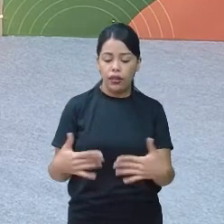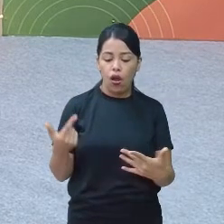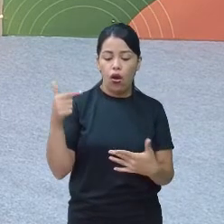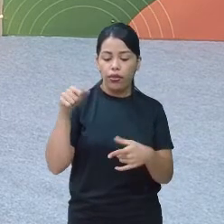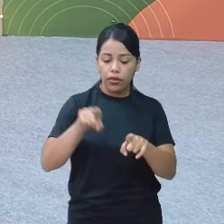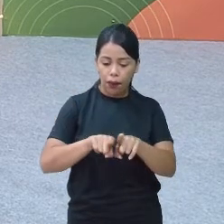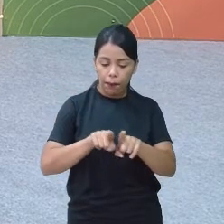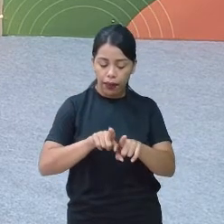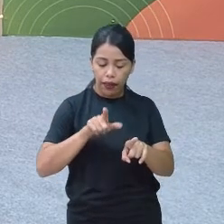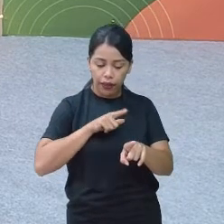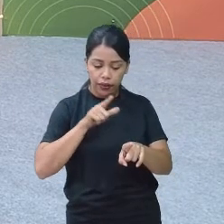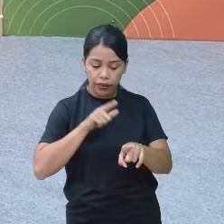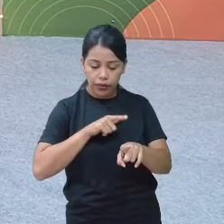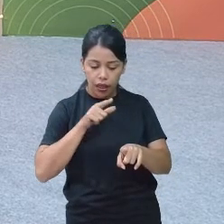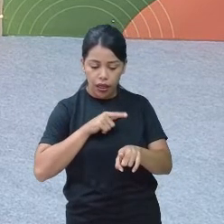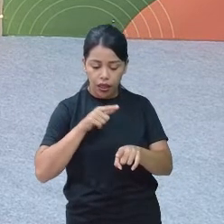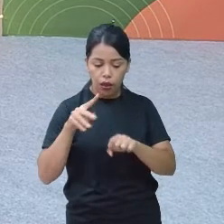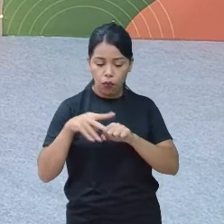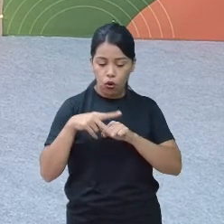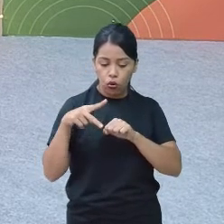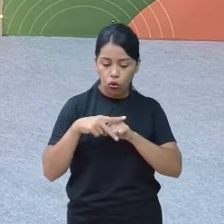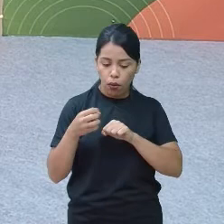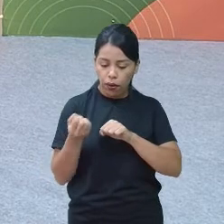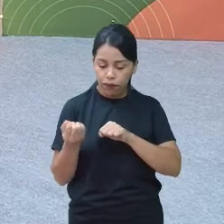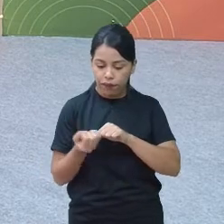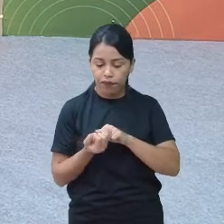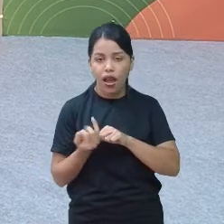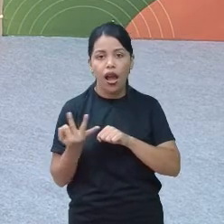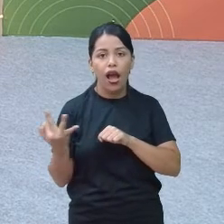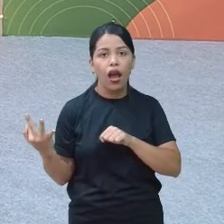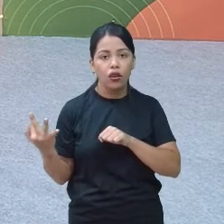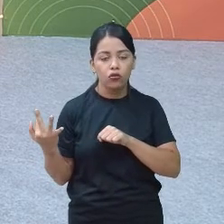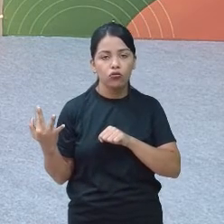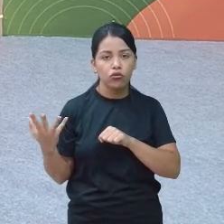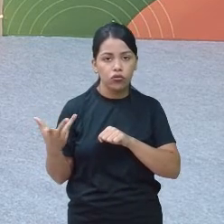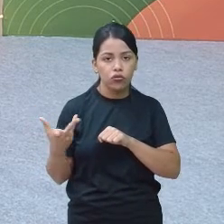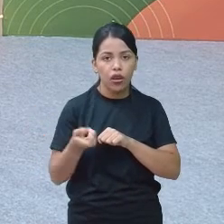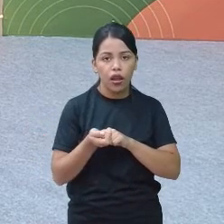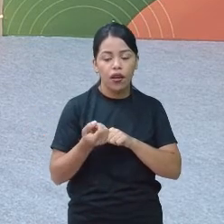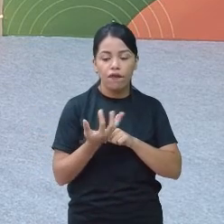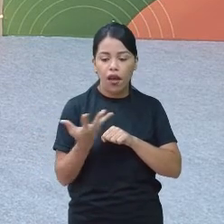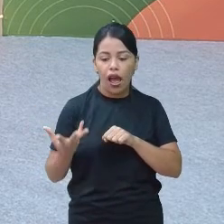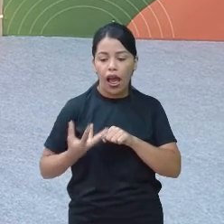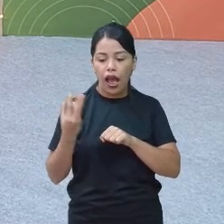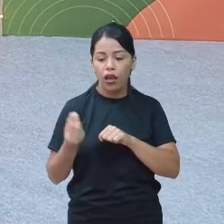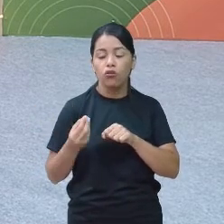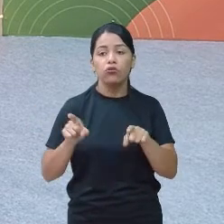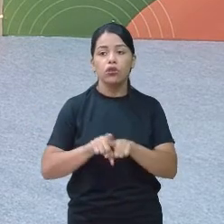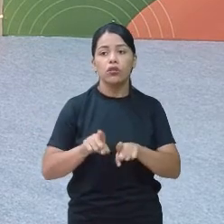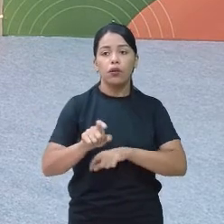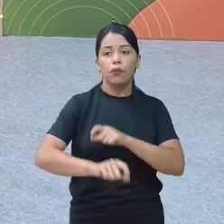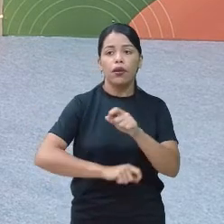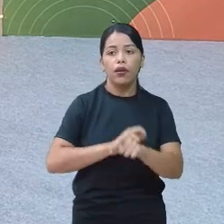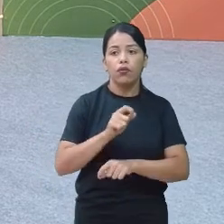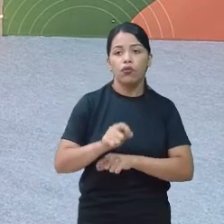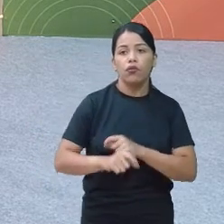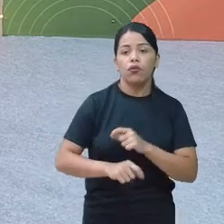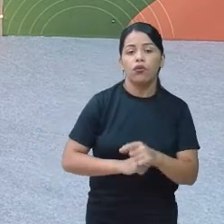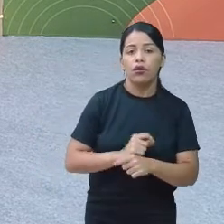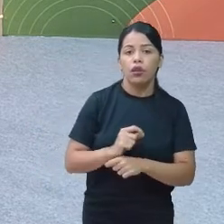os interrogativos, né? Quem, que, quem, qual, quanto, e os pronomes relativos que a gente vai